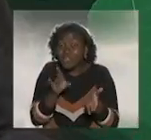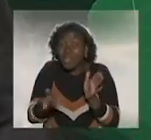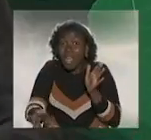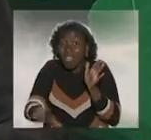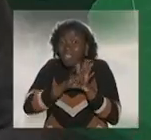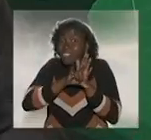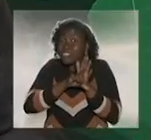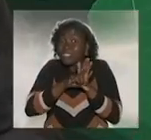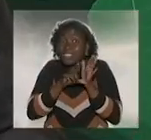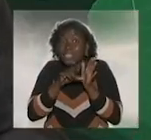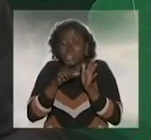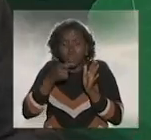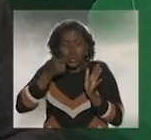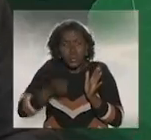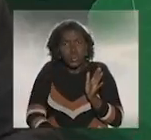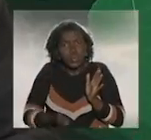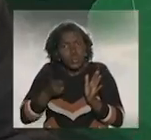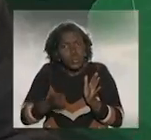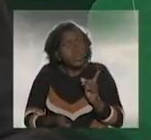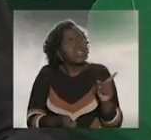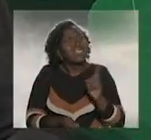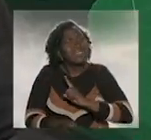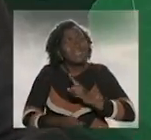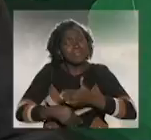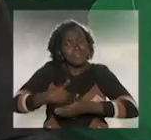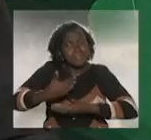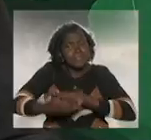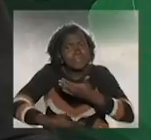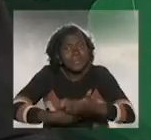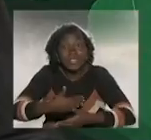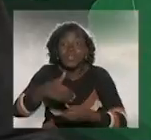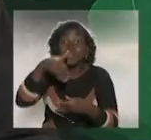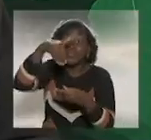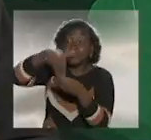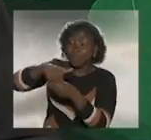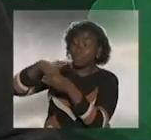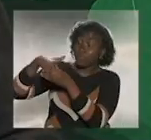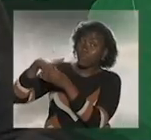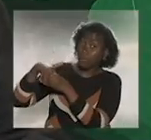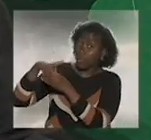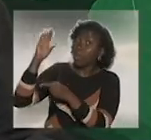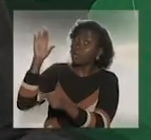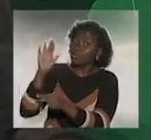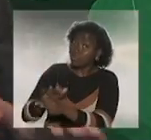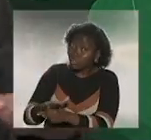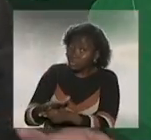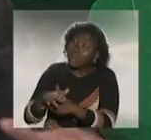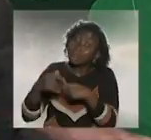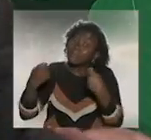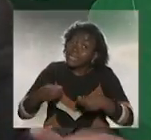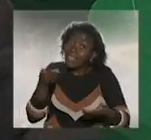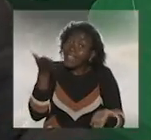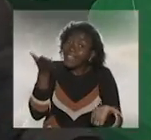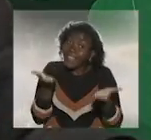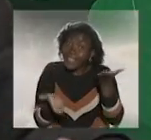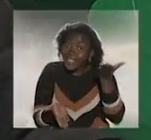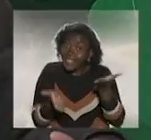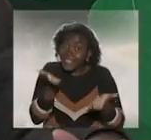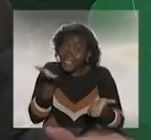só através da legislação, de uma legislação dura, mas que o processo aconteça no voto. Para isso, você tem que